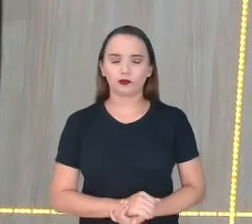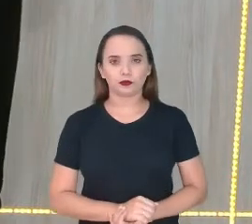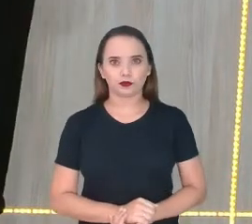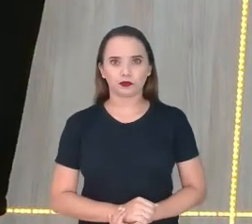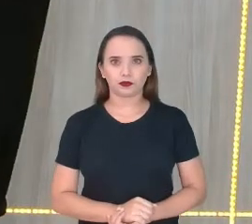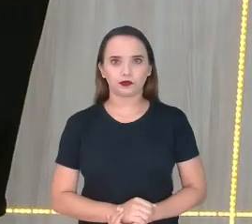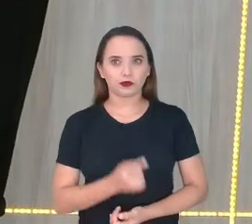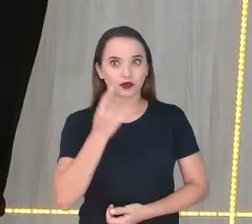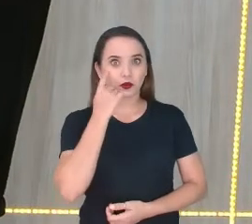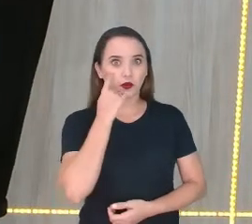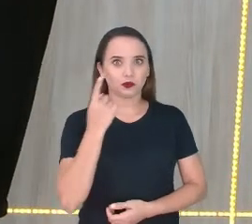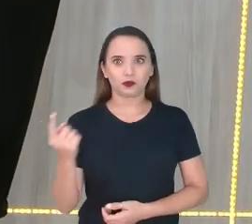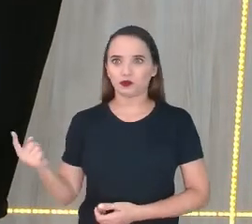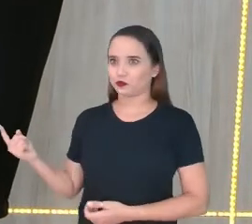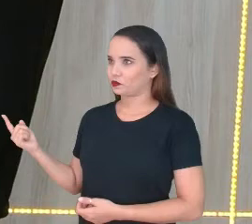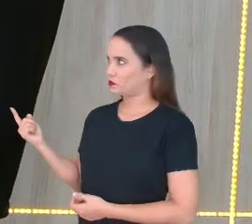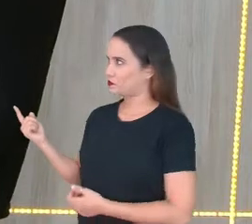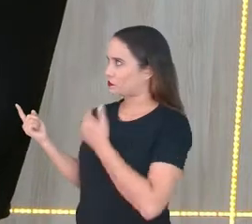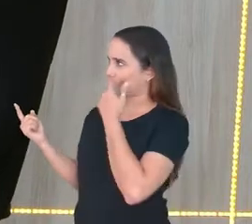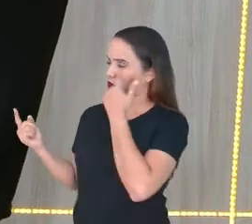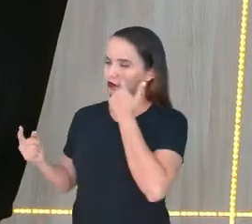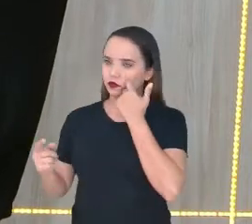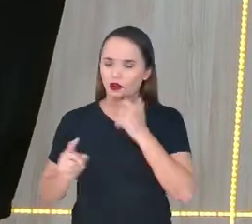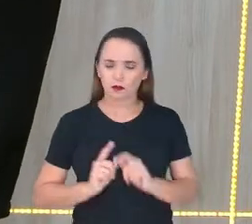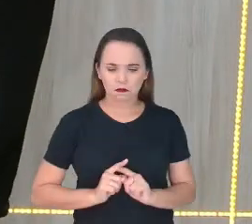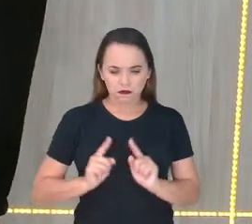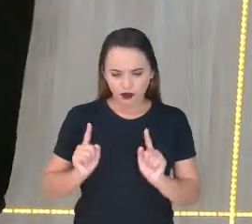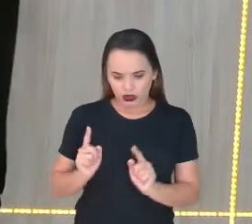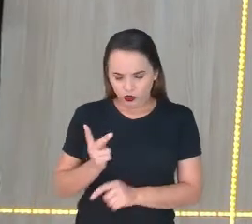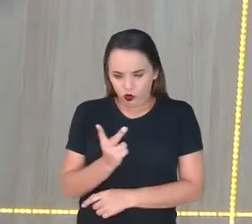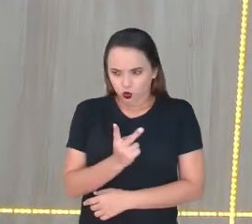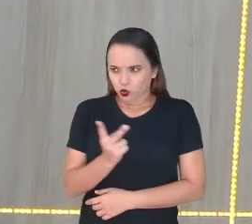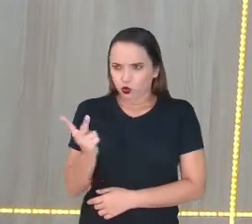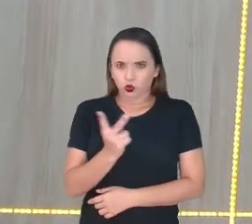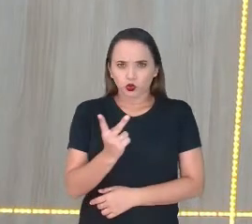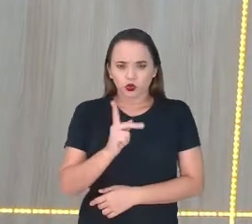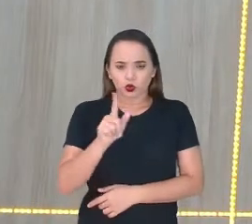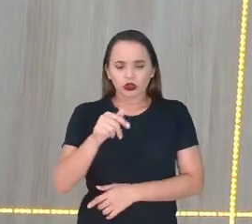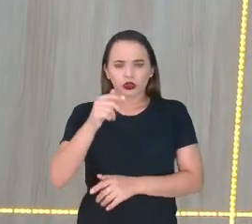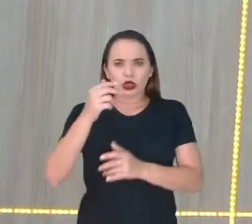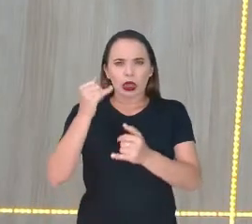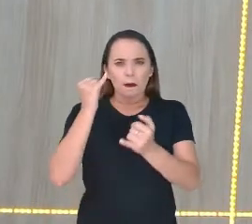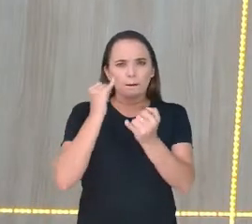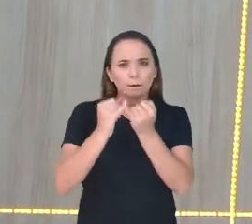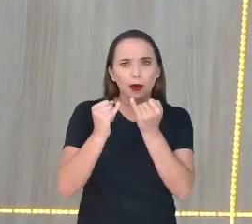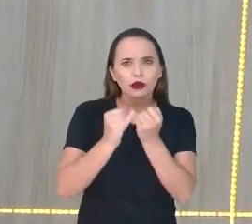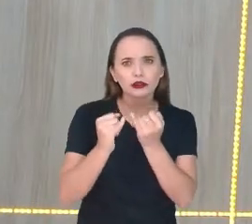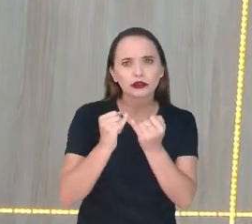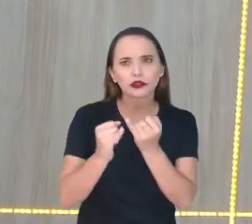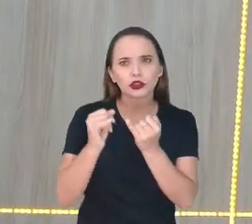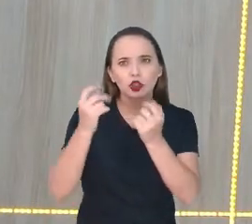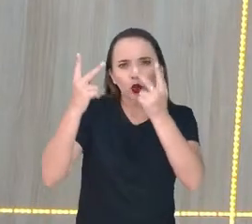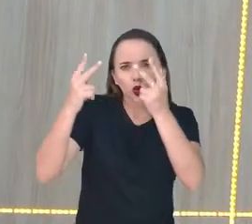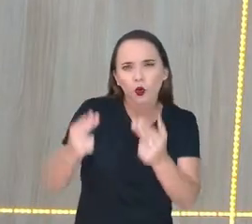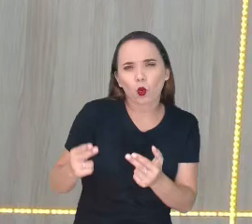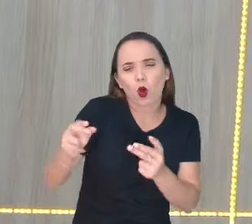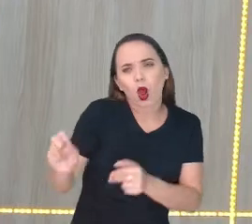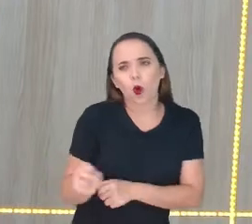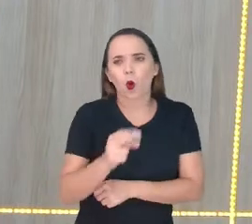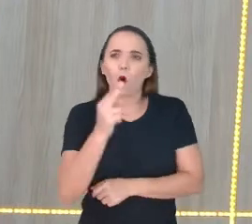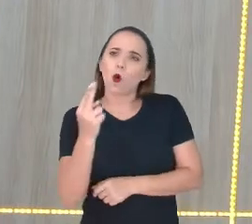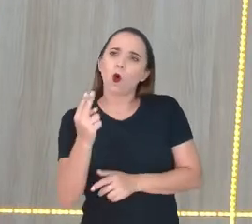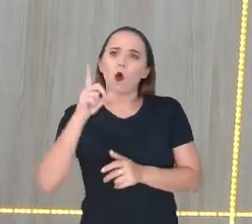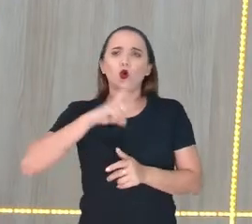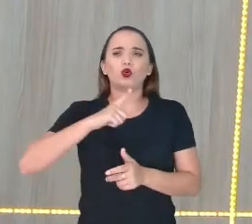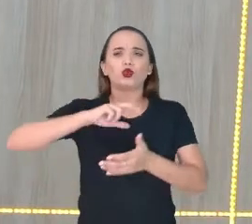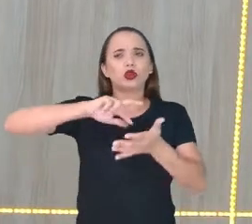Vamos ver, E aí, será que são idênticos ou apresentam significados e usos linguísticos iguais? Será que eu posso dizer